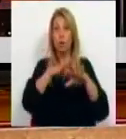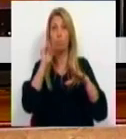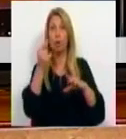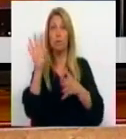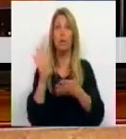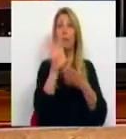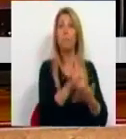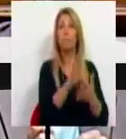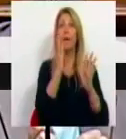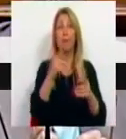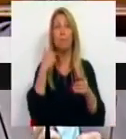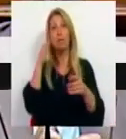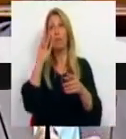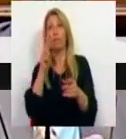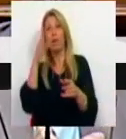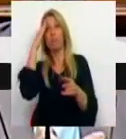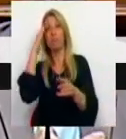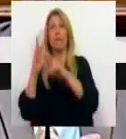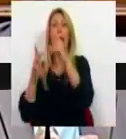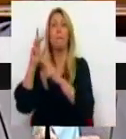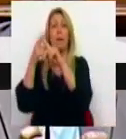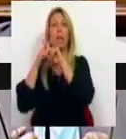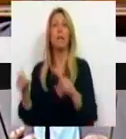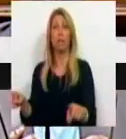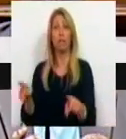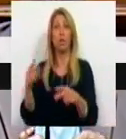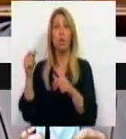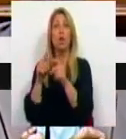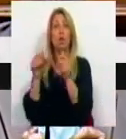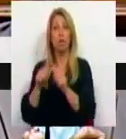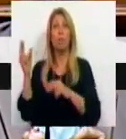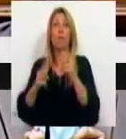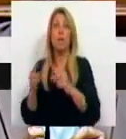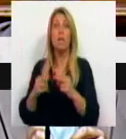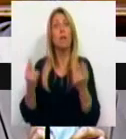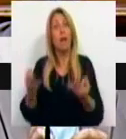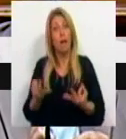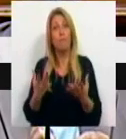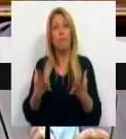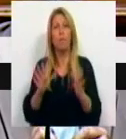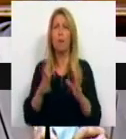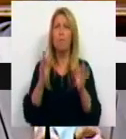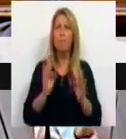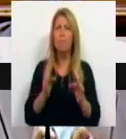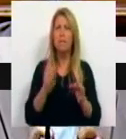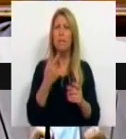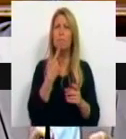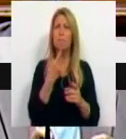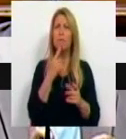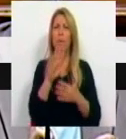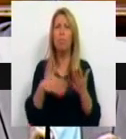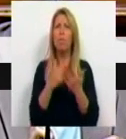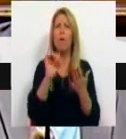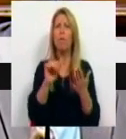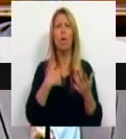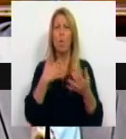imparidades do sistema financeiro, não podemos negar a sua existência, mas é preciso perceber qual é a sua proposta. Eu não levo a sério uma notícia que é